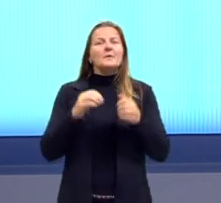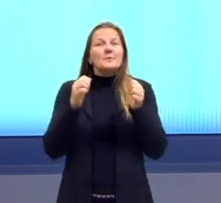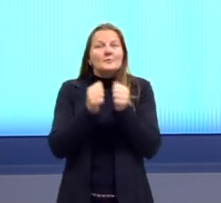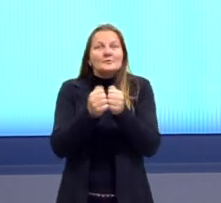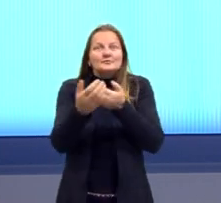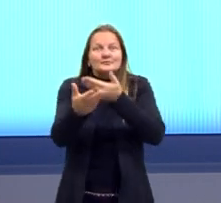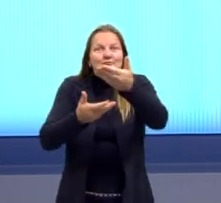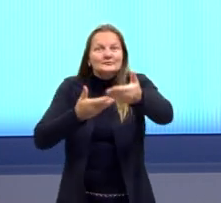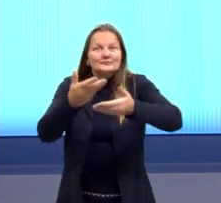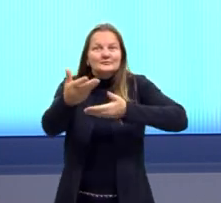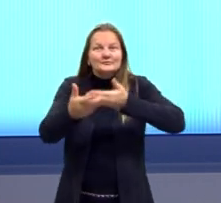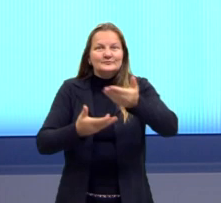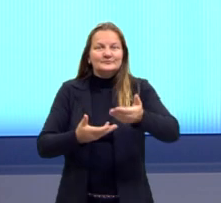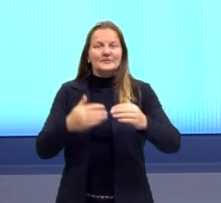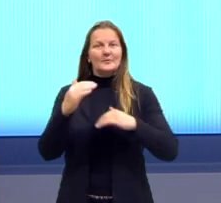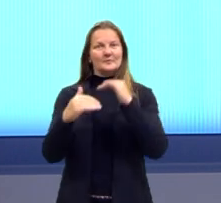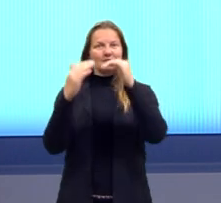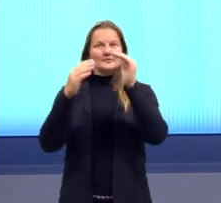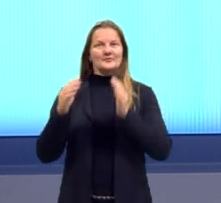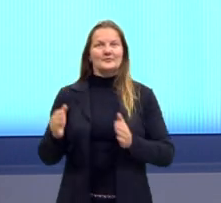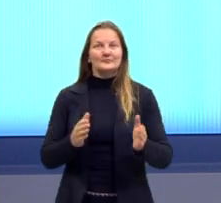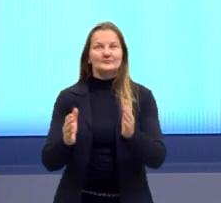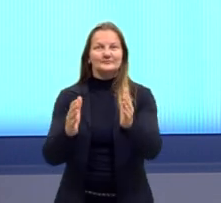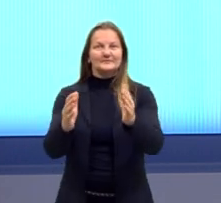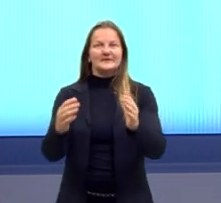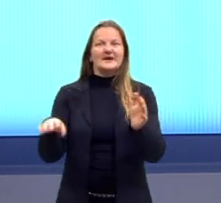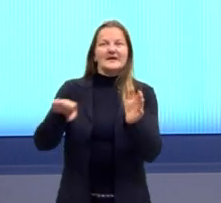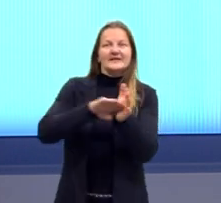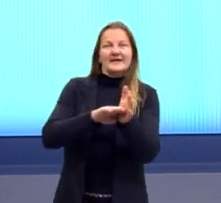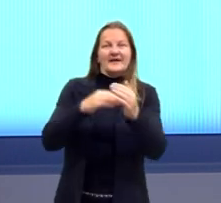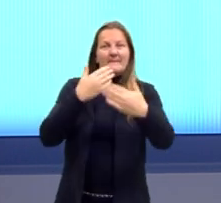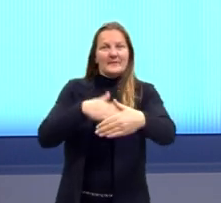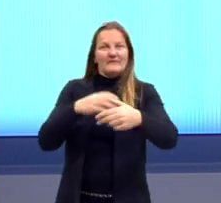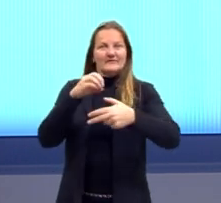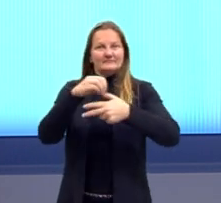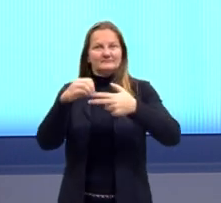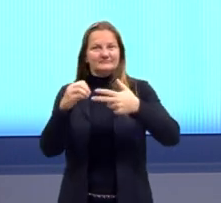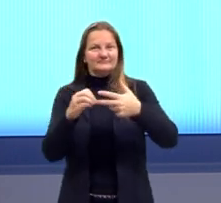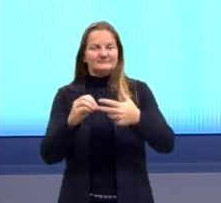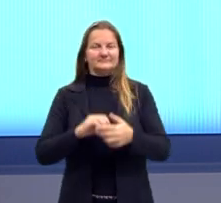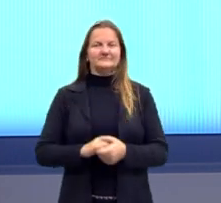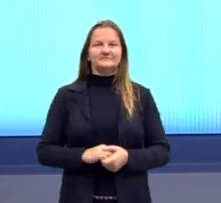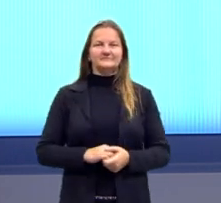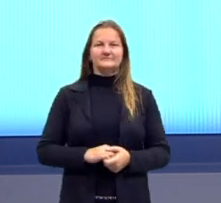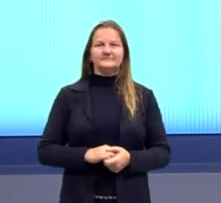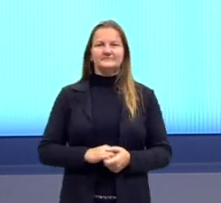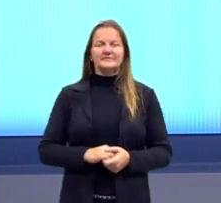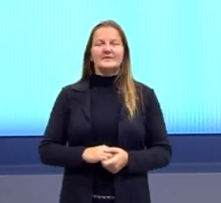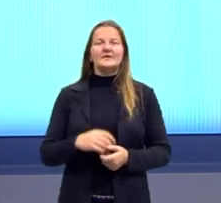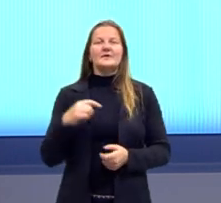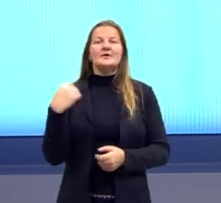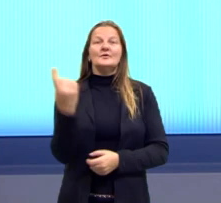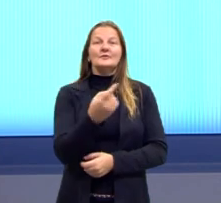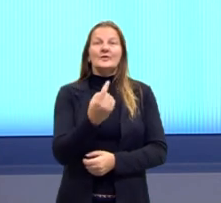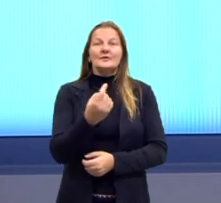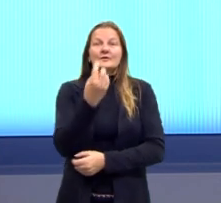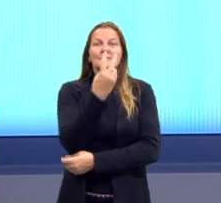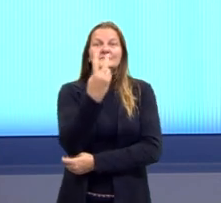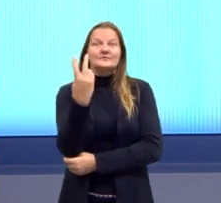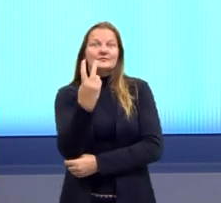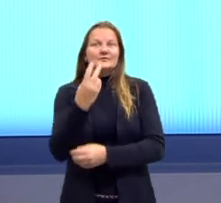acompanhar e vocês nesse processo nessa caminhada que é o pré-enem e na nossa